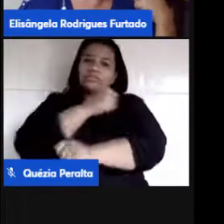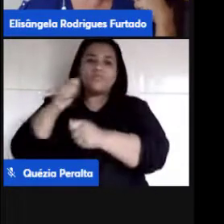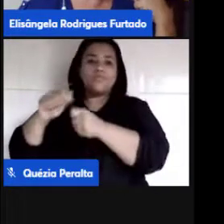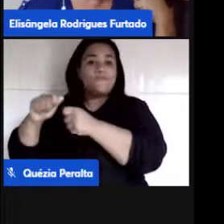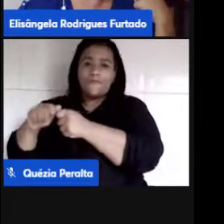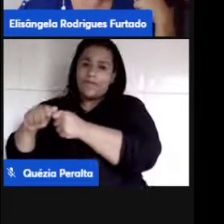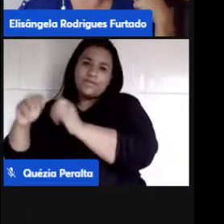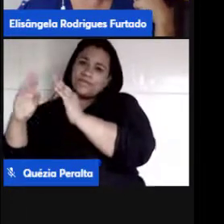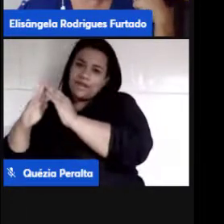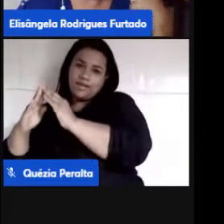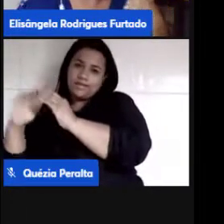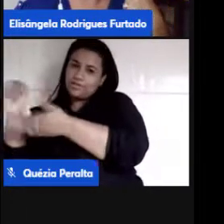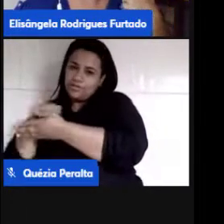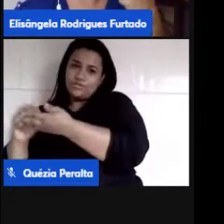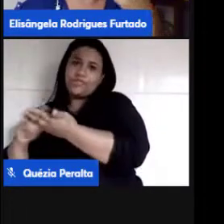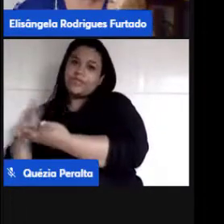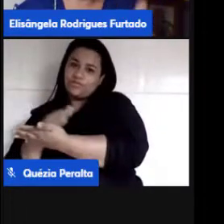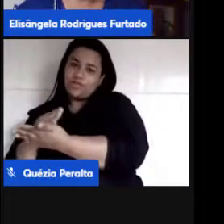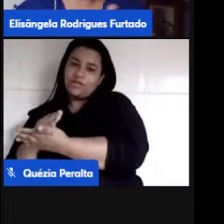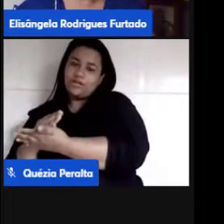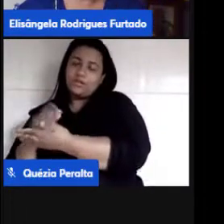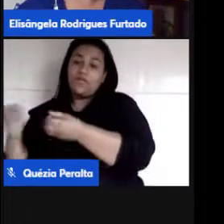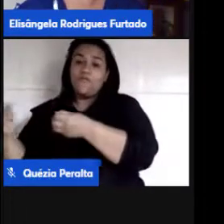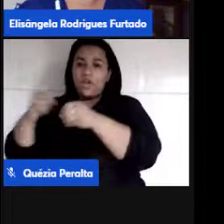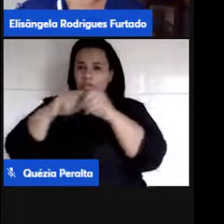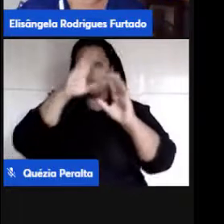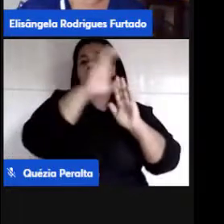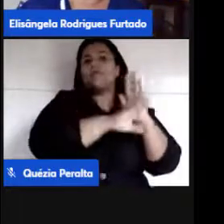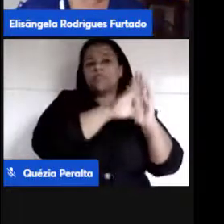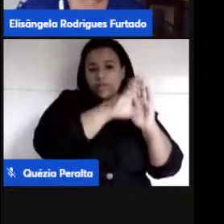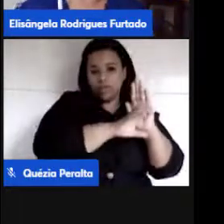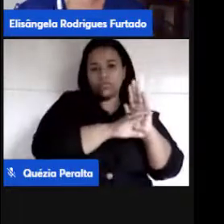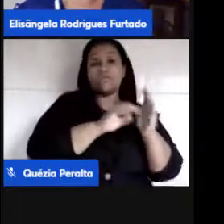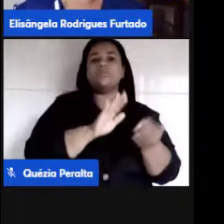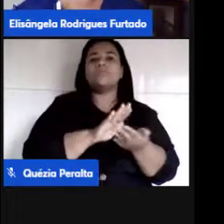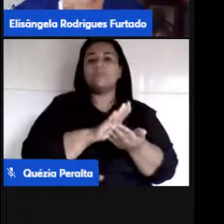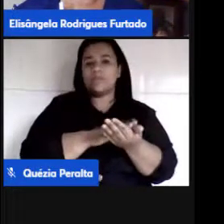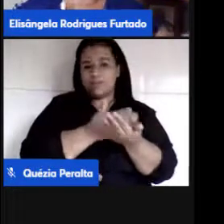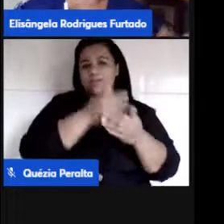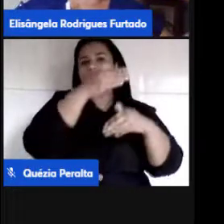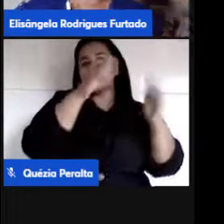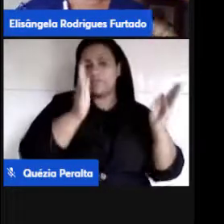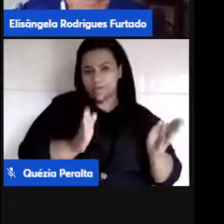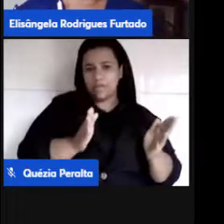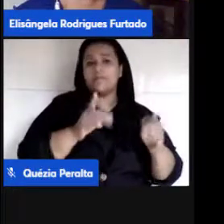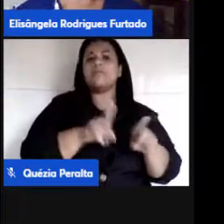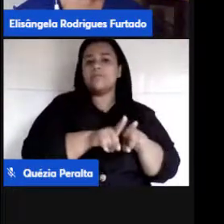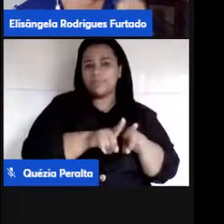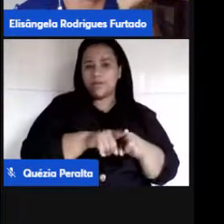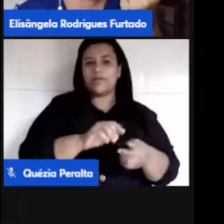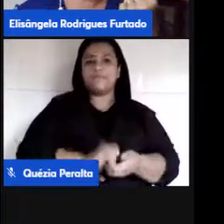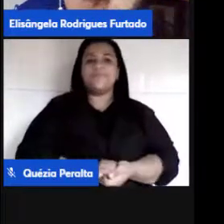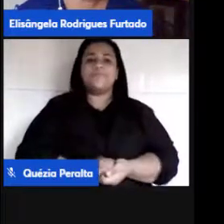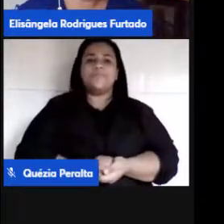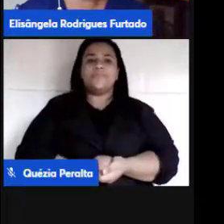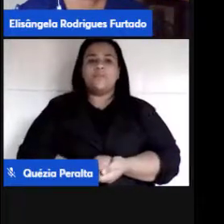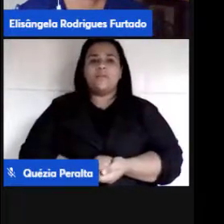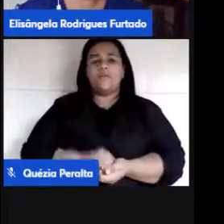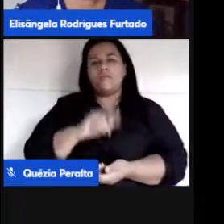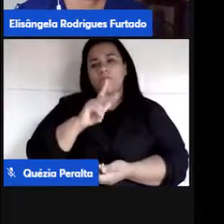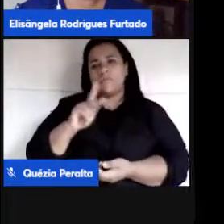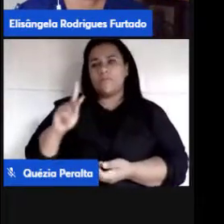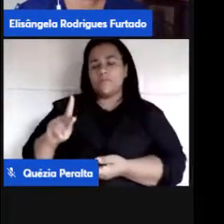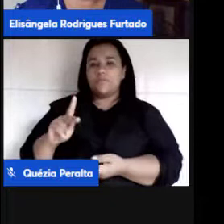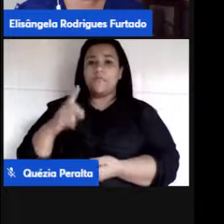dessa aprendizagem, eu vou retomar. Aí vai ter professor que vai falar: ah, quer dizer que eu vou ter que ficar pegando atividade? Gente, é uma